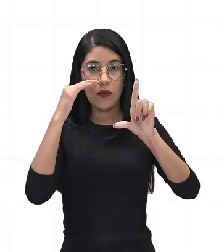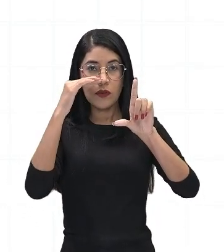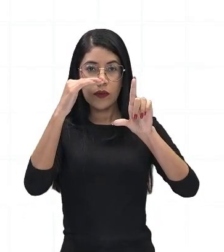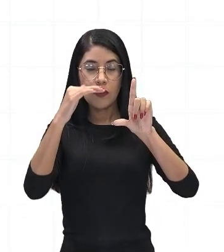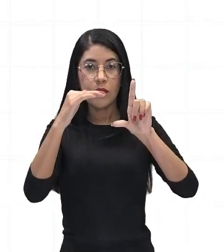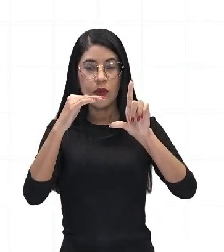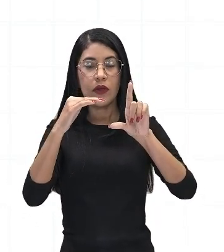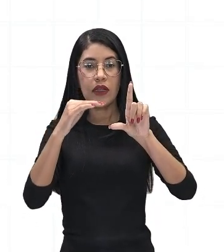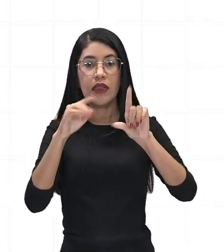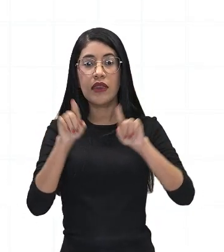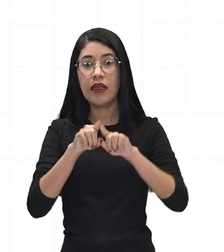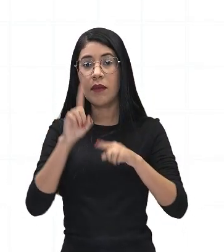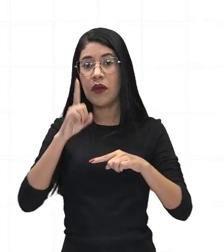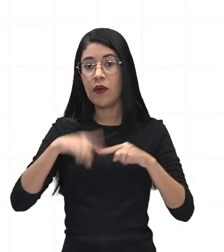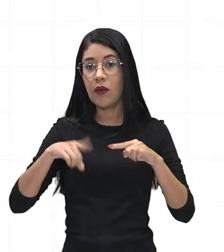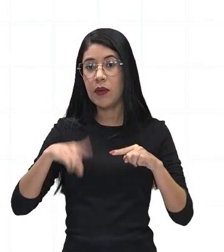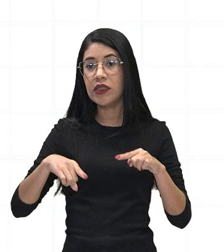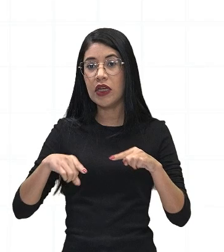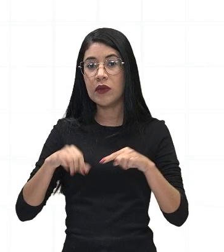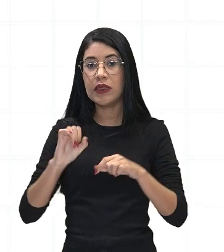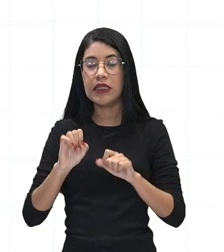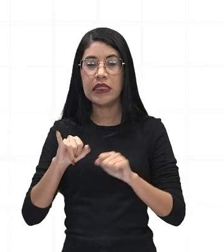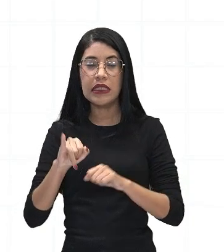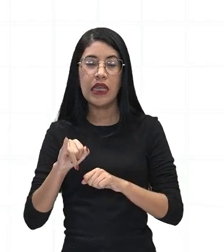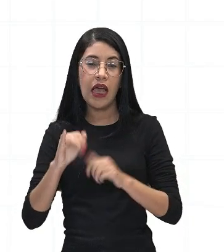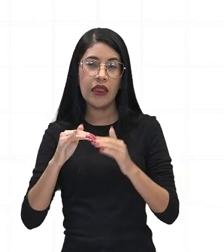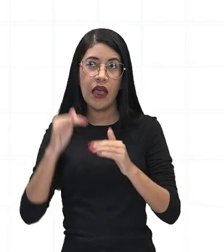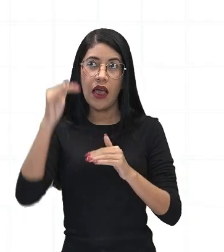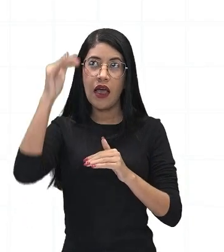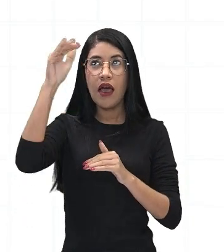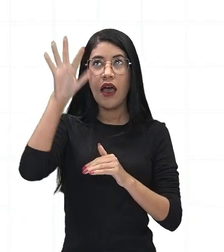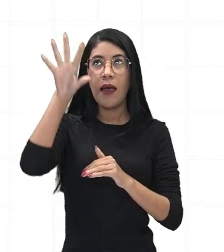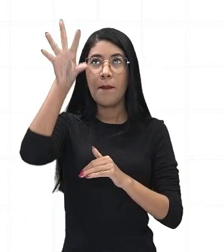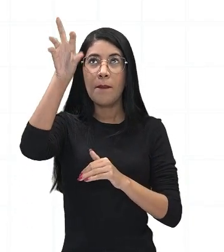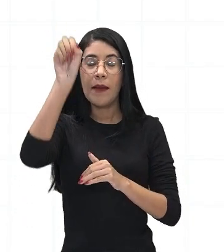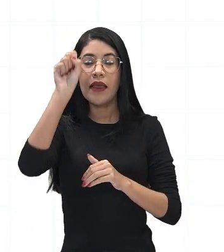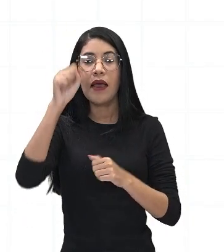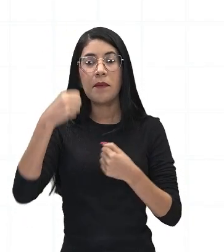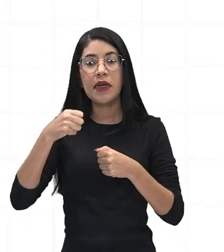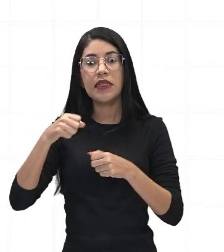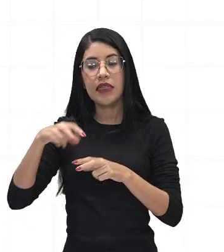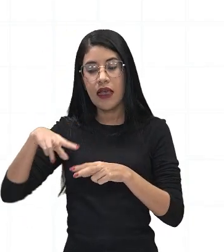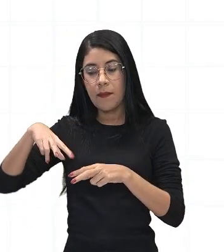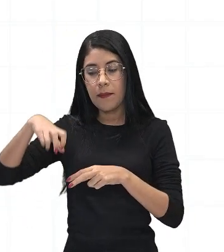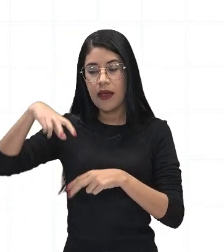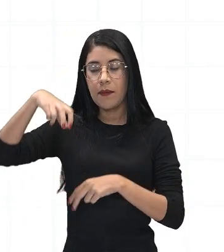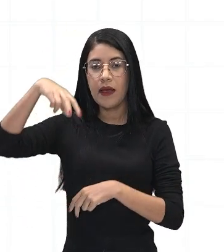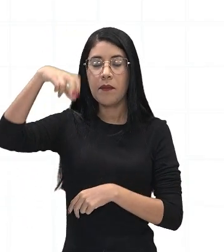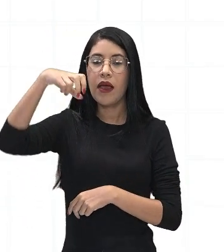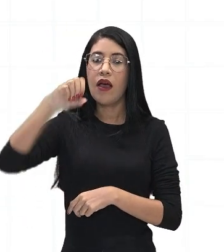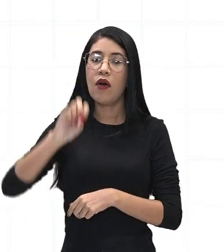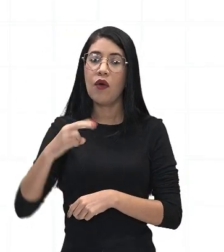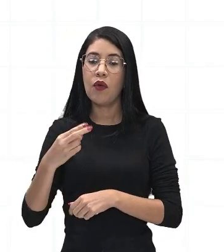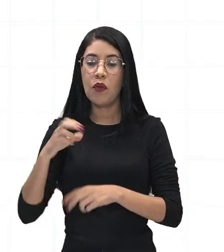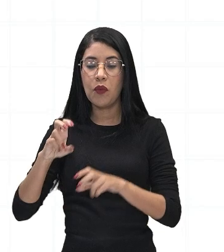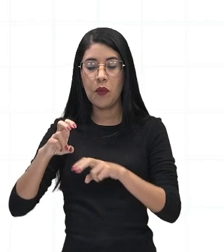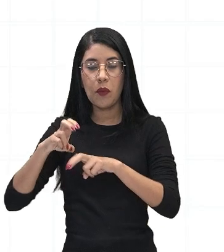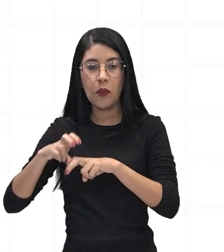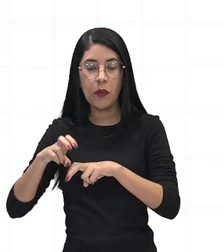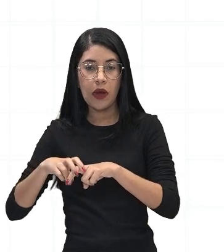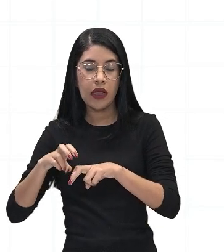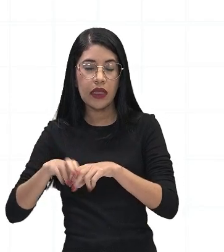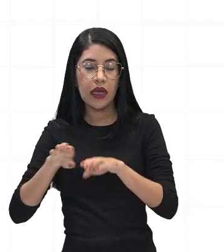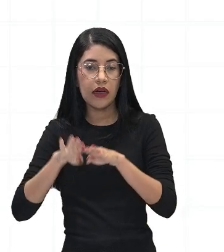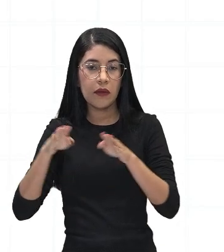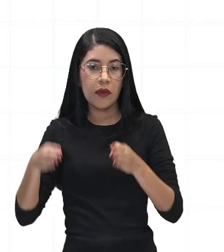pegar um objeto que se encontra em algum lugar alto, suba em uma escada, cadeira ou banco. Evite